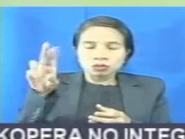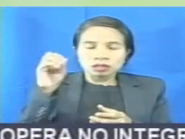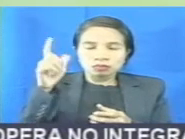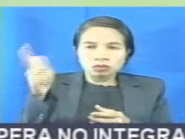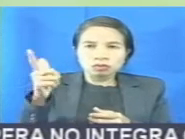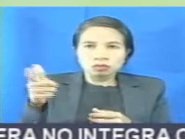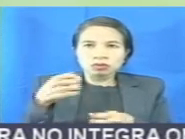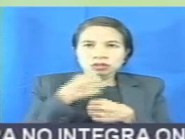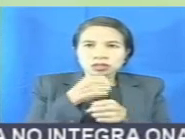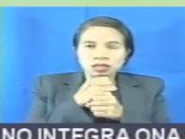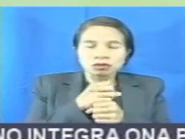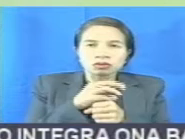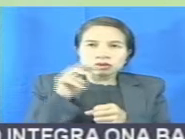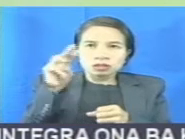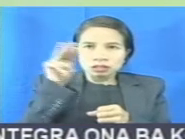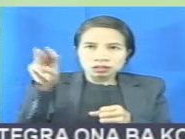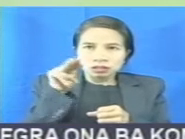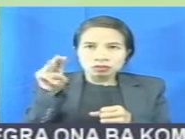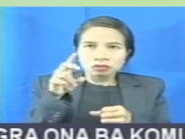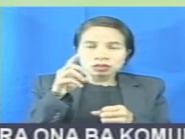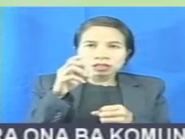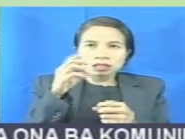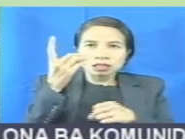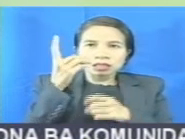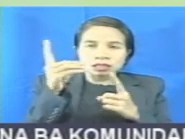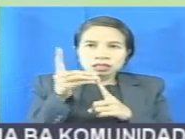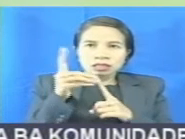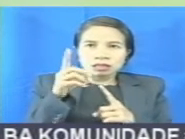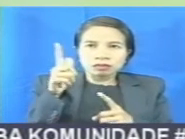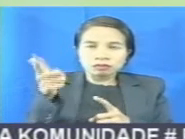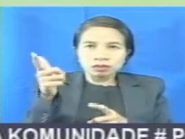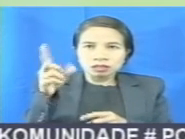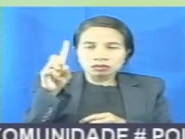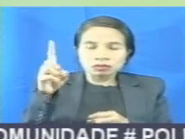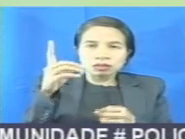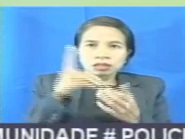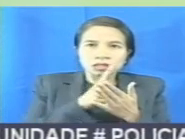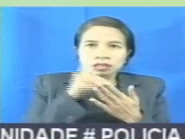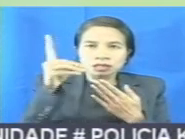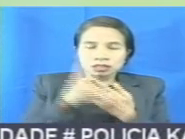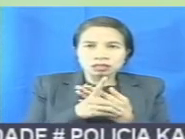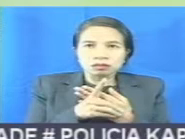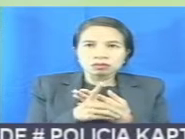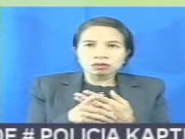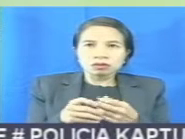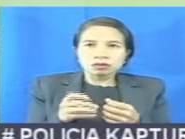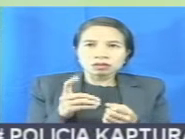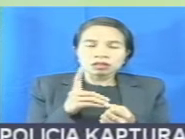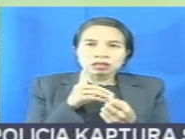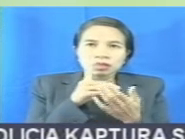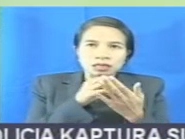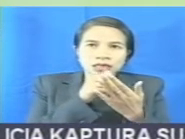2020 vai ser halau na segunda-feira de 21 de dezembro. A agenda, maka